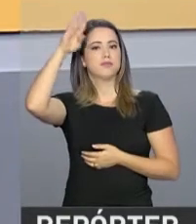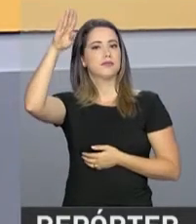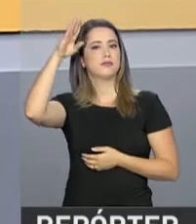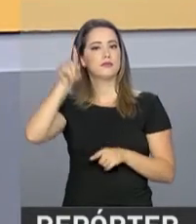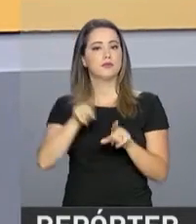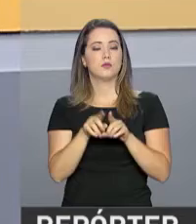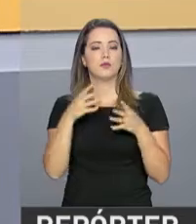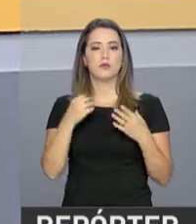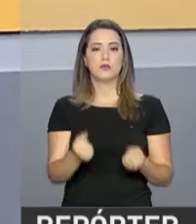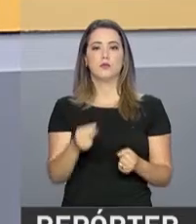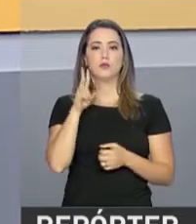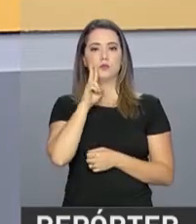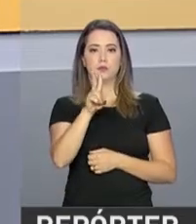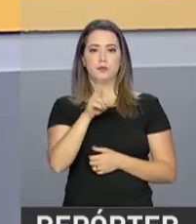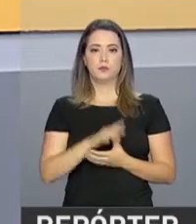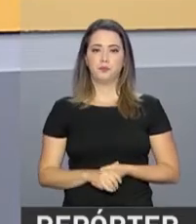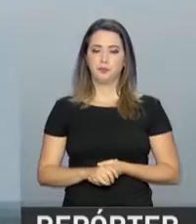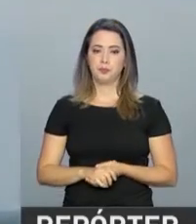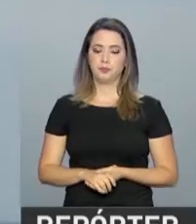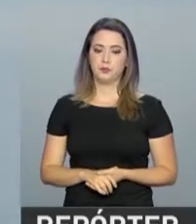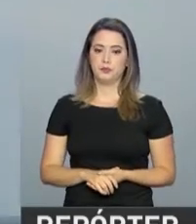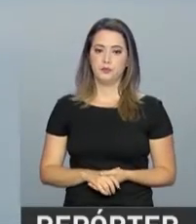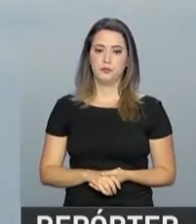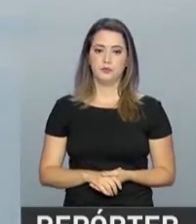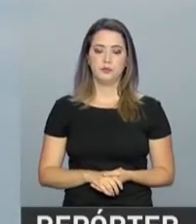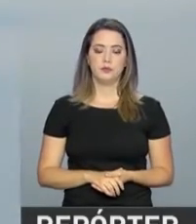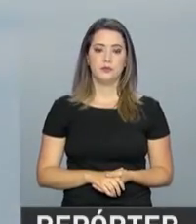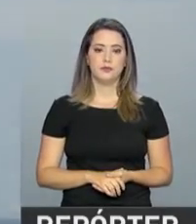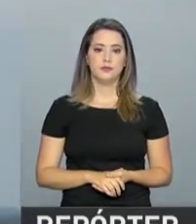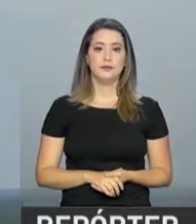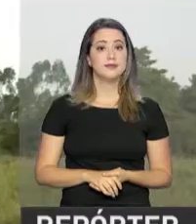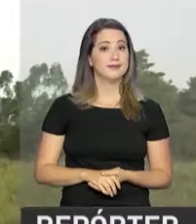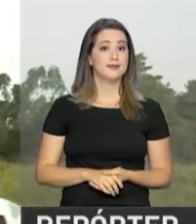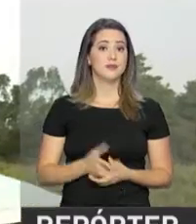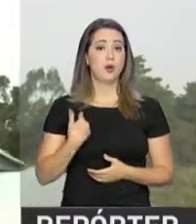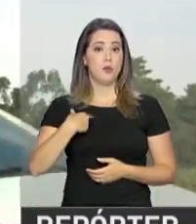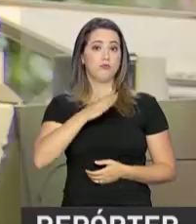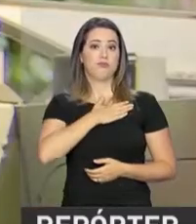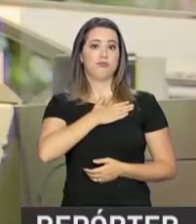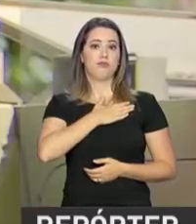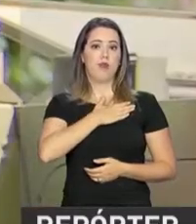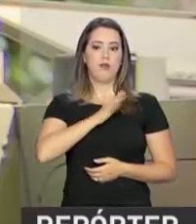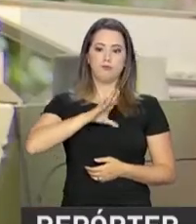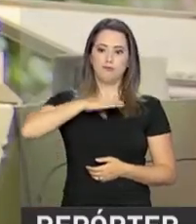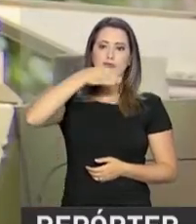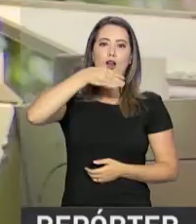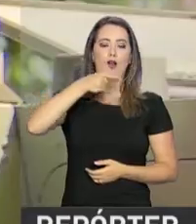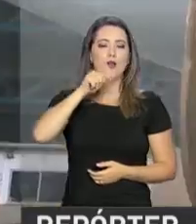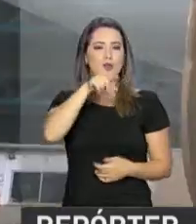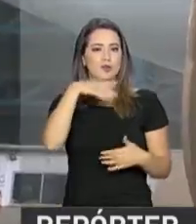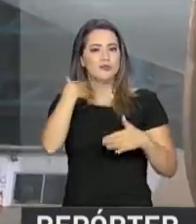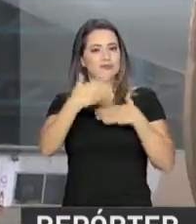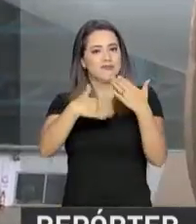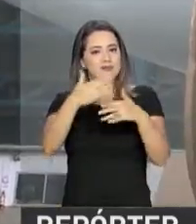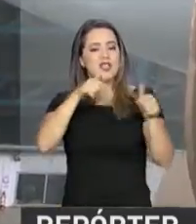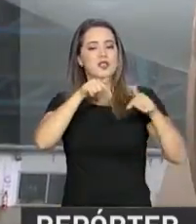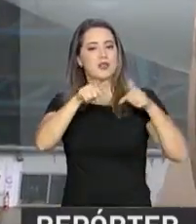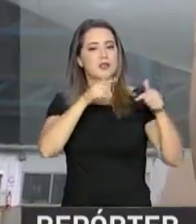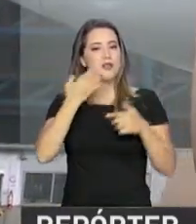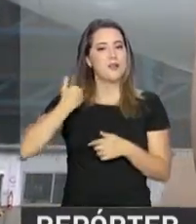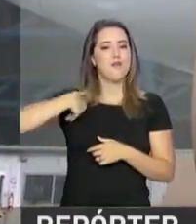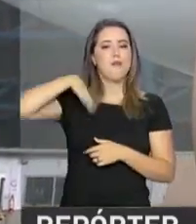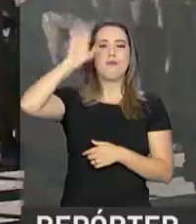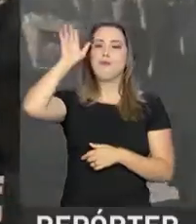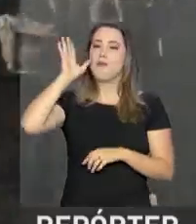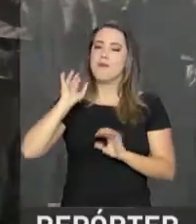reportagem de gabriela noronha a aventura patriotismo e orgulho de fazer carreira em uma das mais antigas